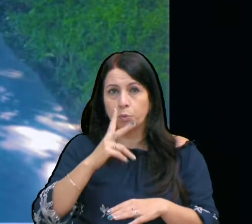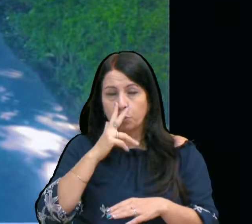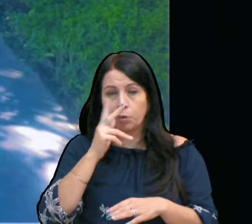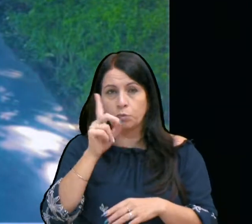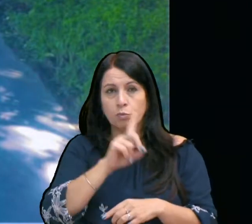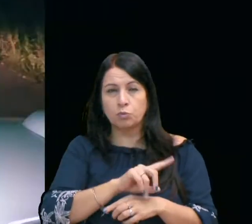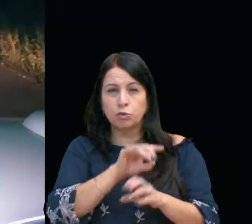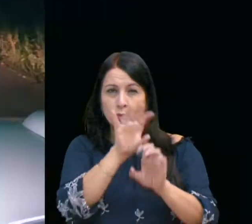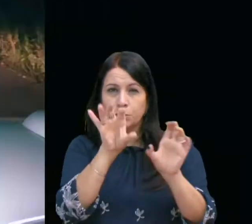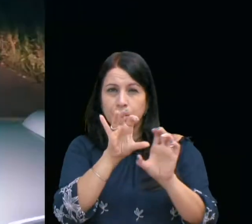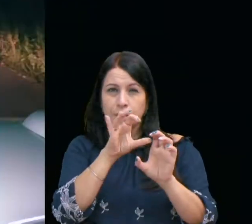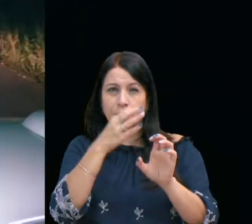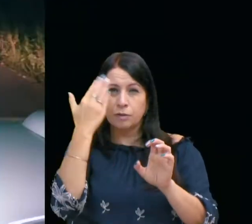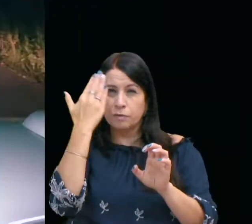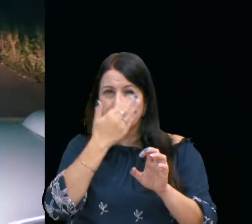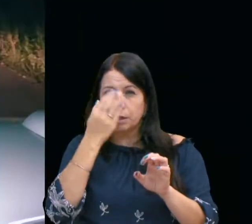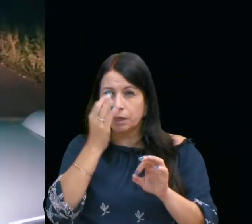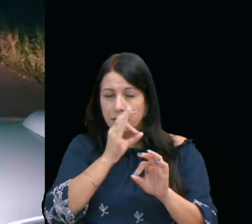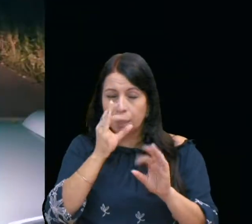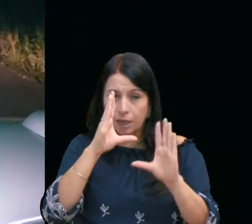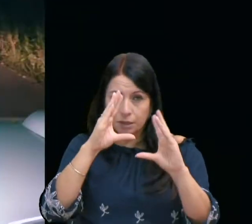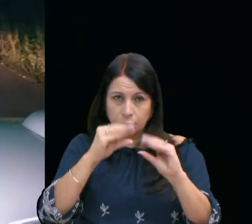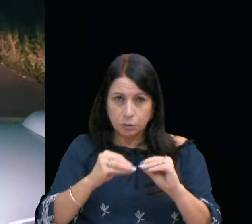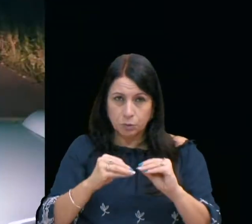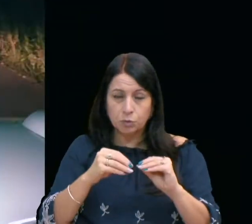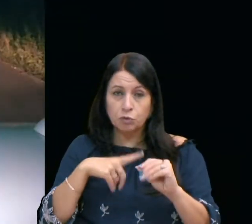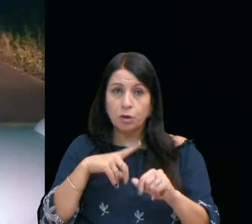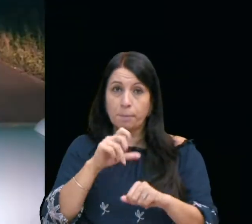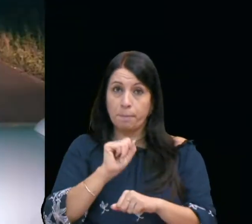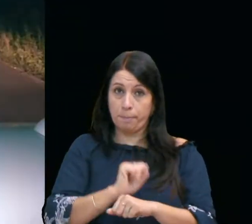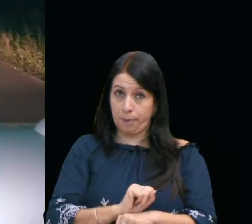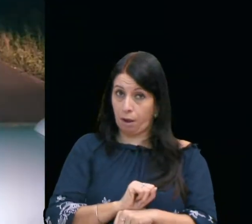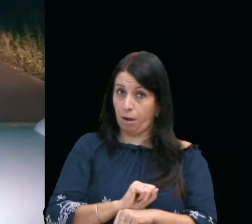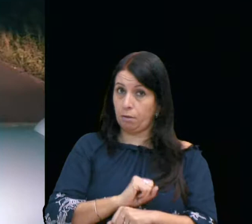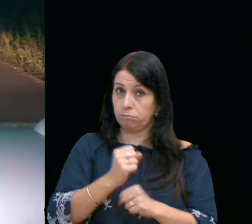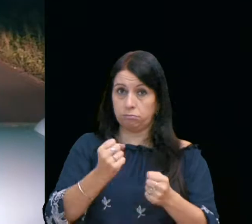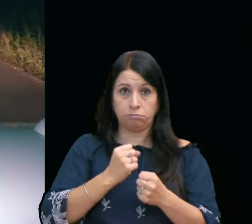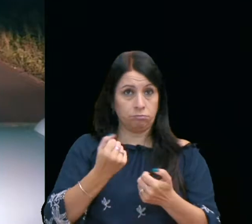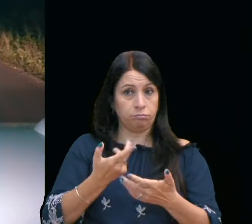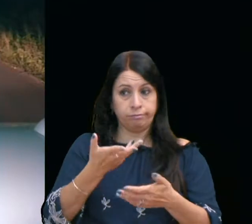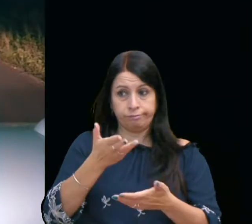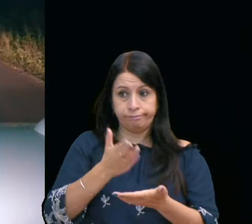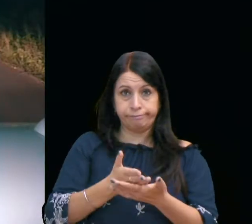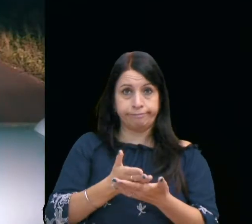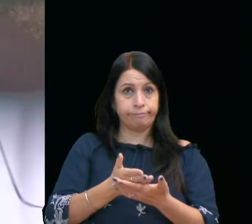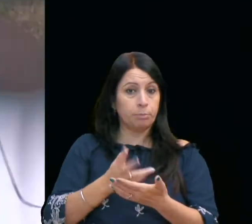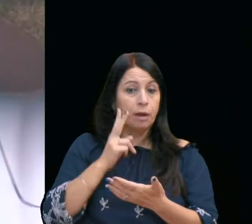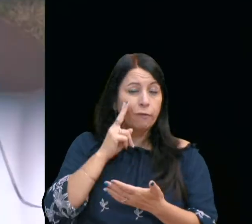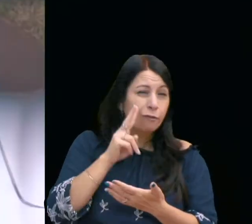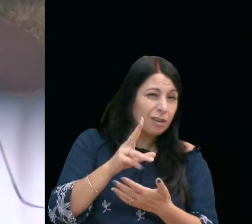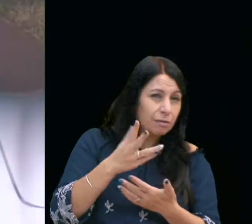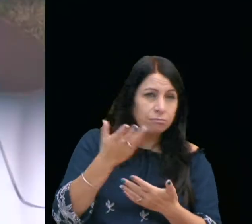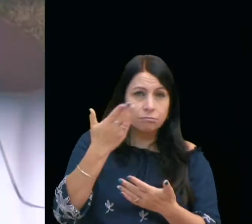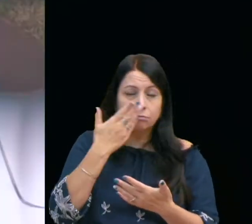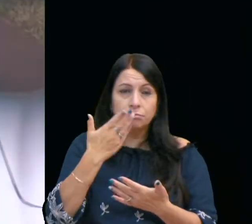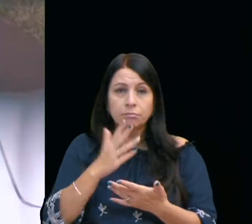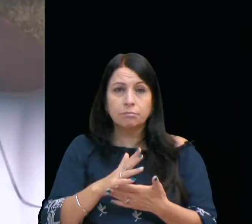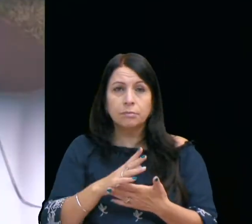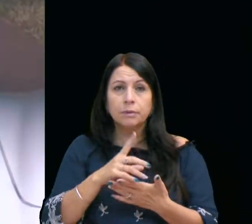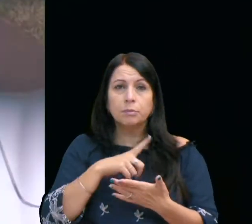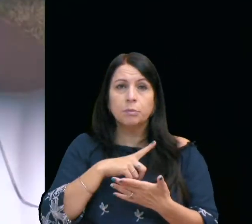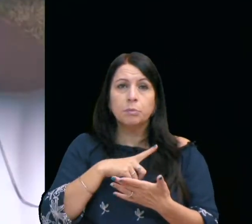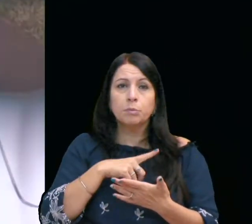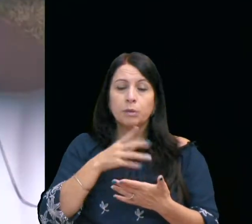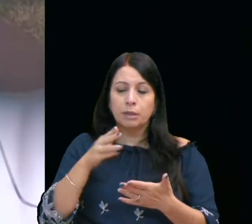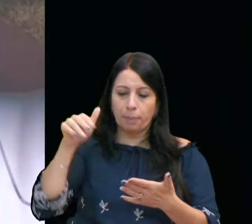dia de ceração, aí você não chegava nada de noite, tinha que parar o carro no meio da rua para ver o trecho, porque tem recosta,